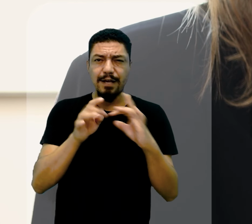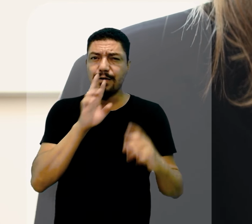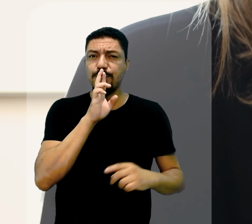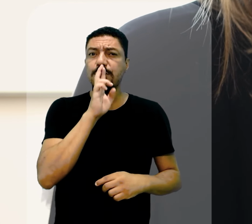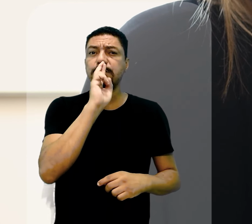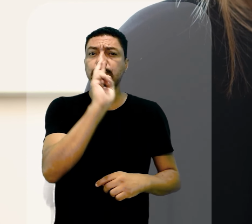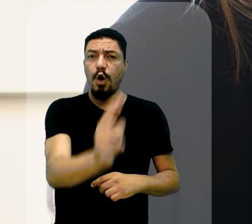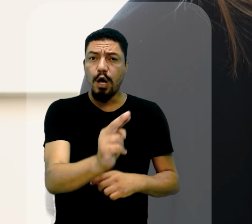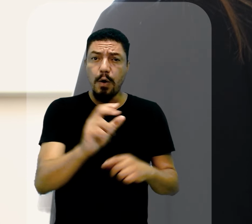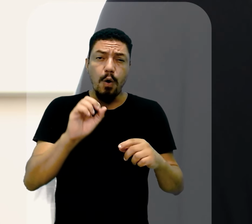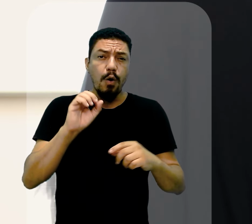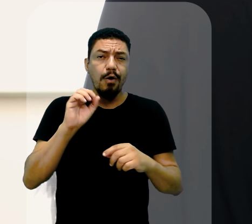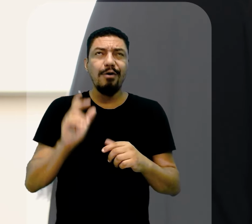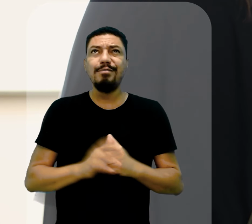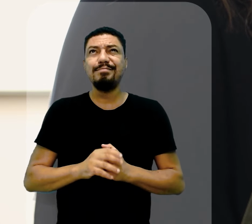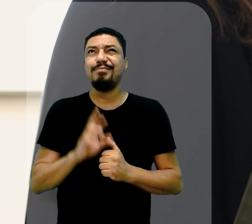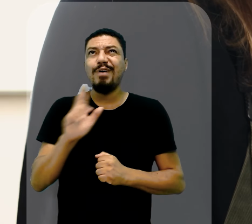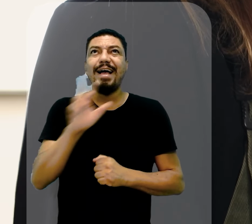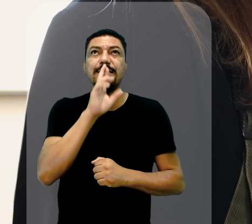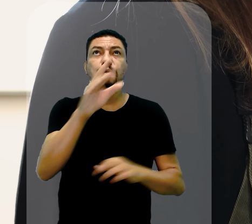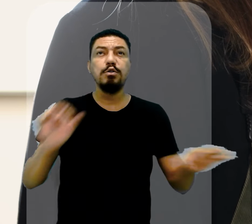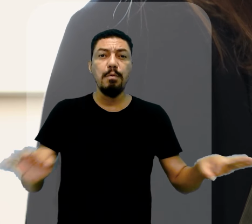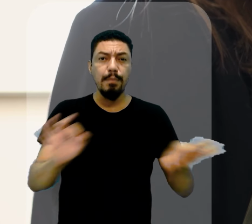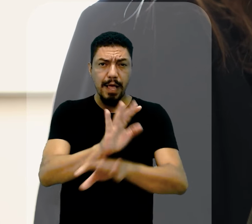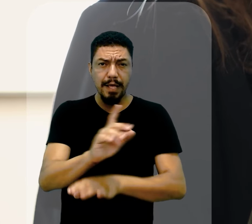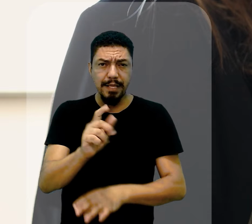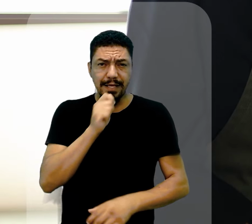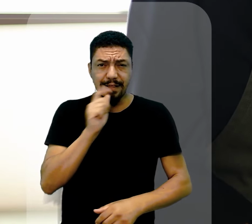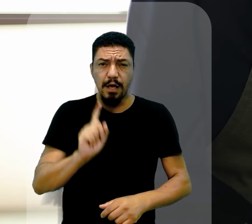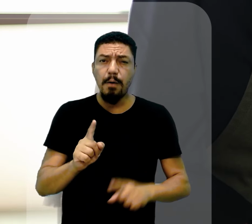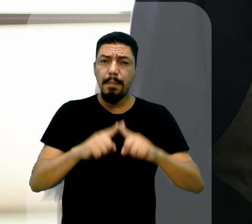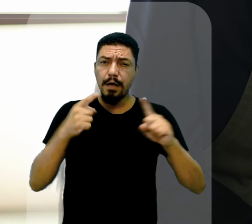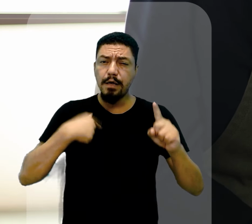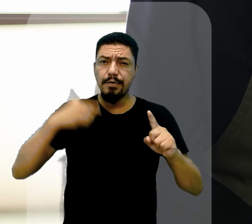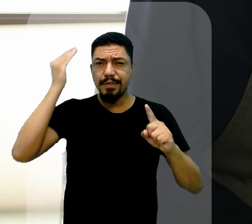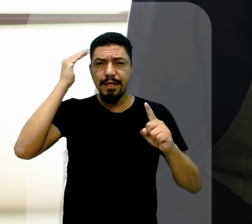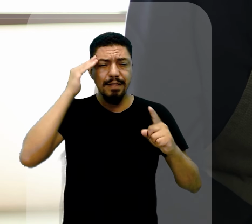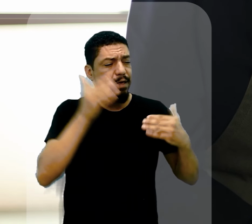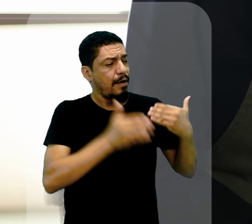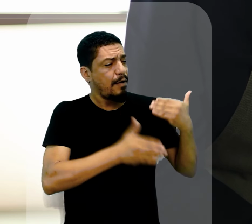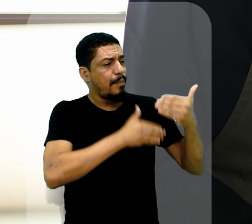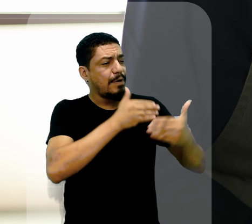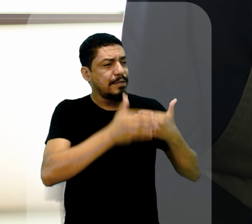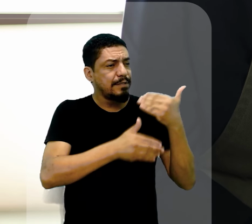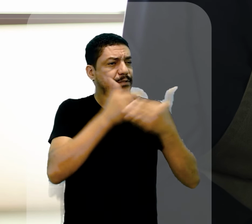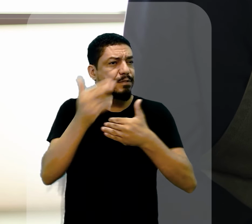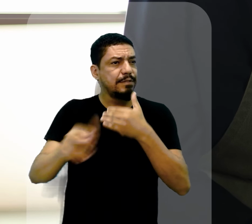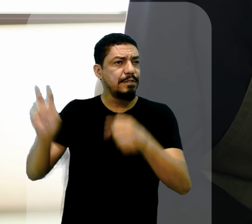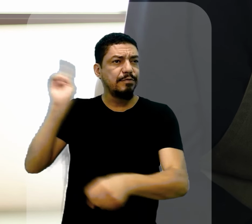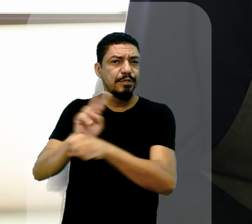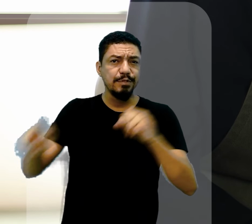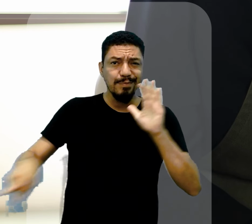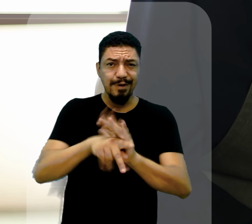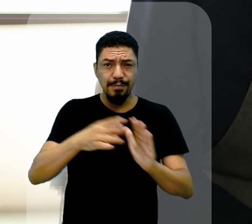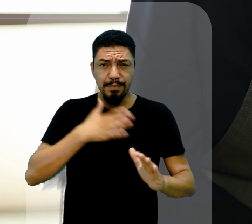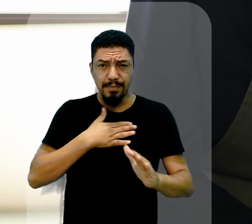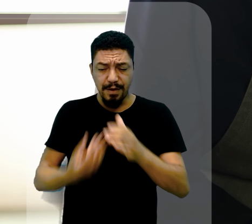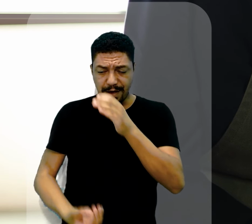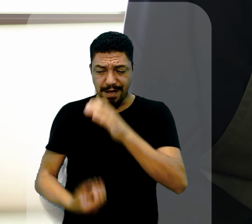respostas, talvez não as respostas completas, mas eu entender os processos de defesa que eu fui criando